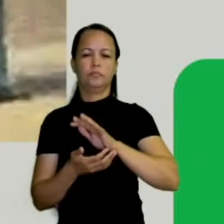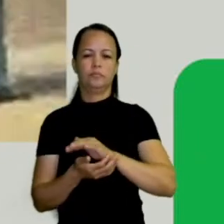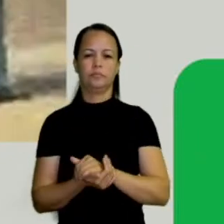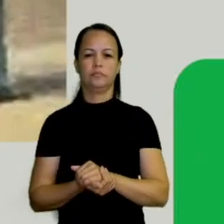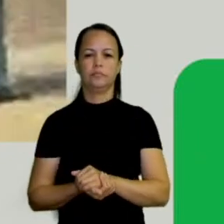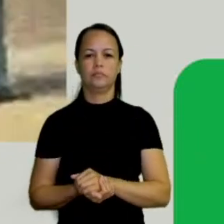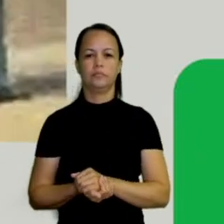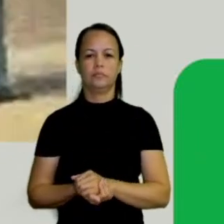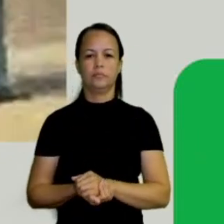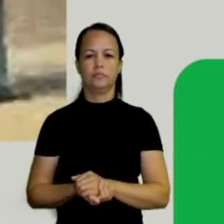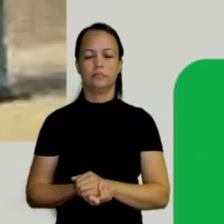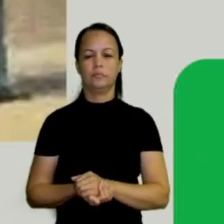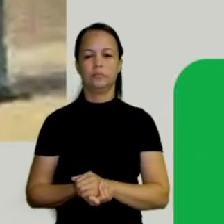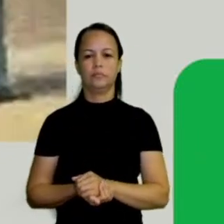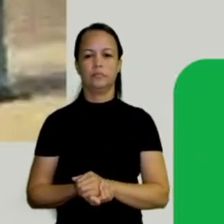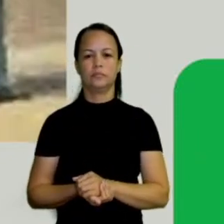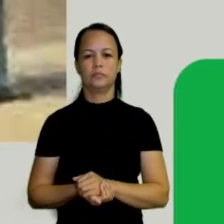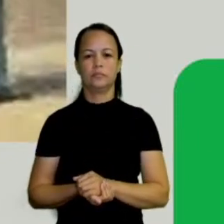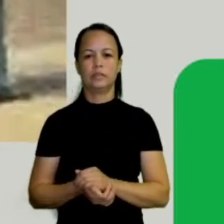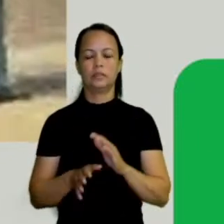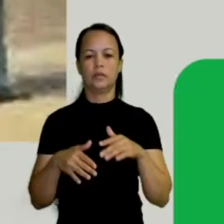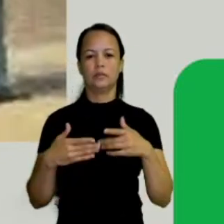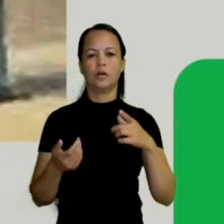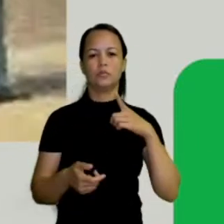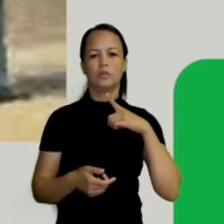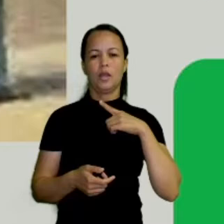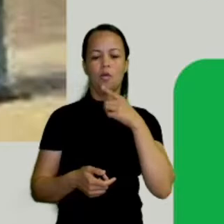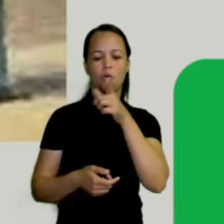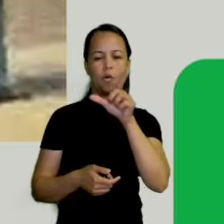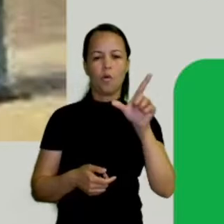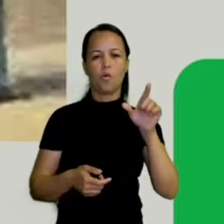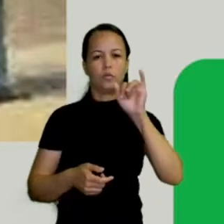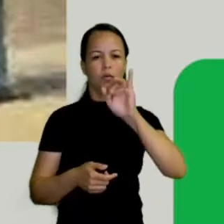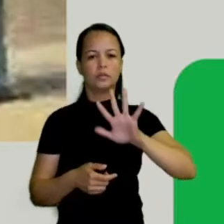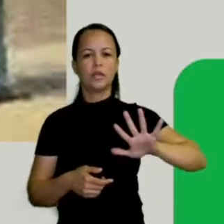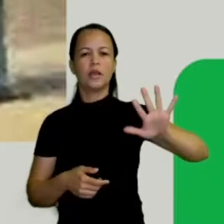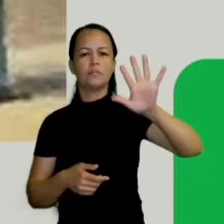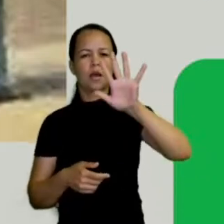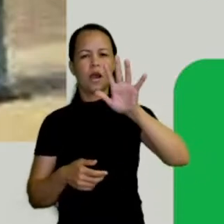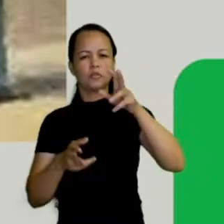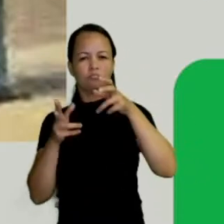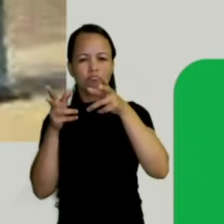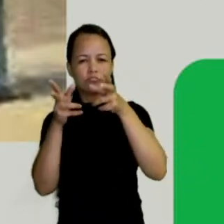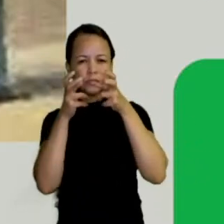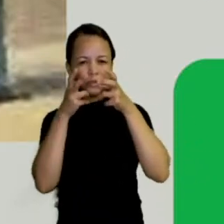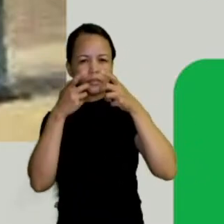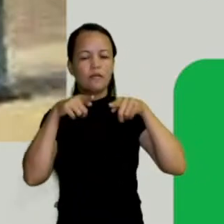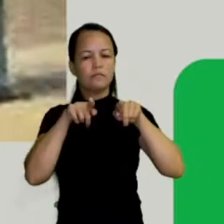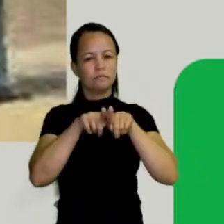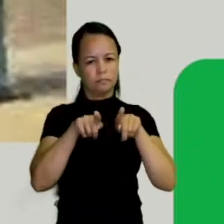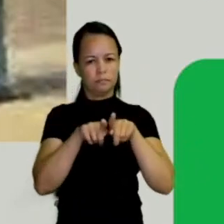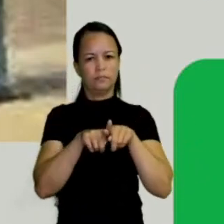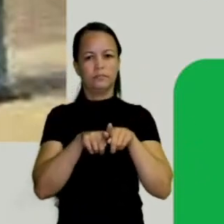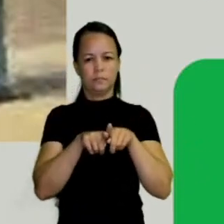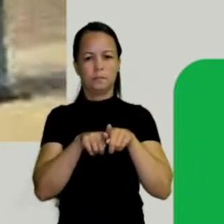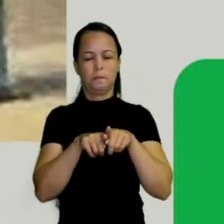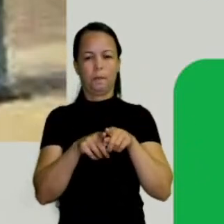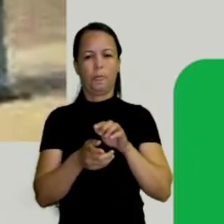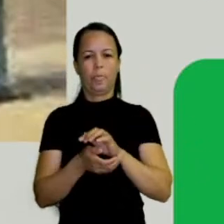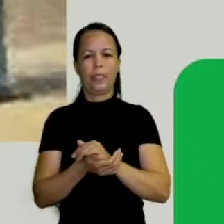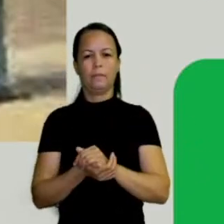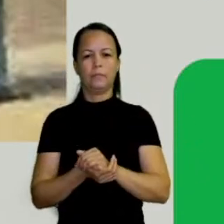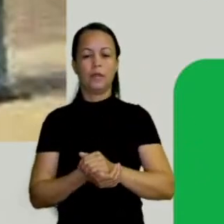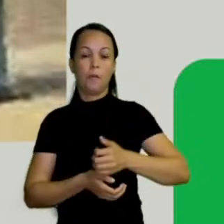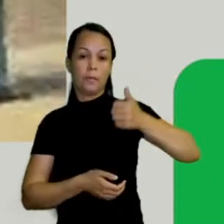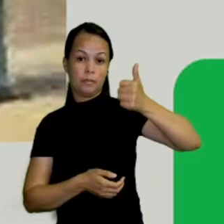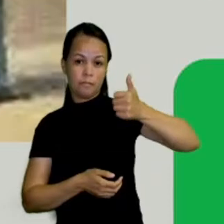ok? Então aí outra imagem, eu quero que vocês observem bem direitinho essa questão também. Na primeira